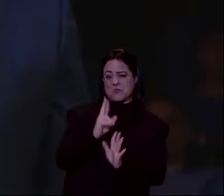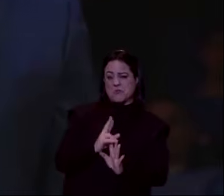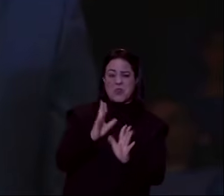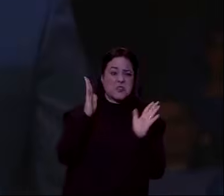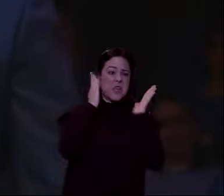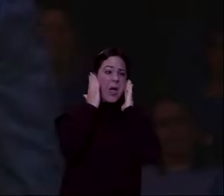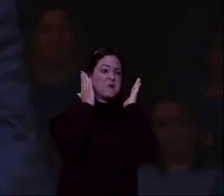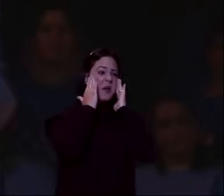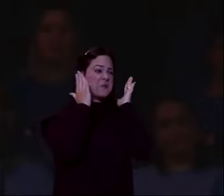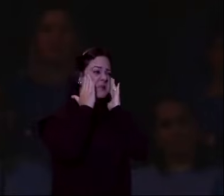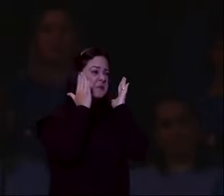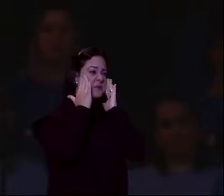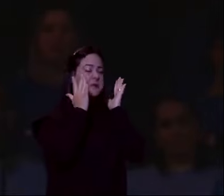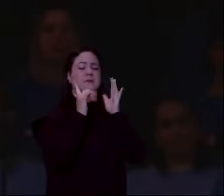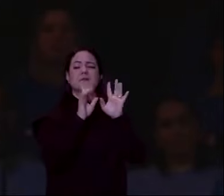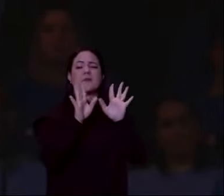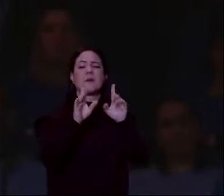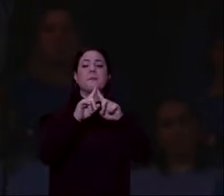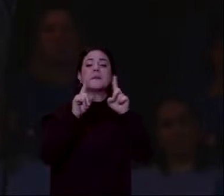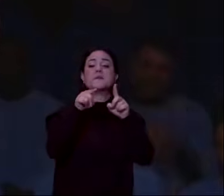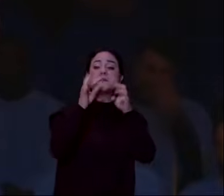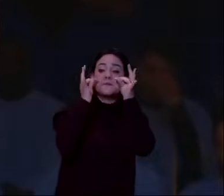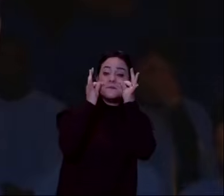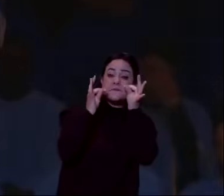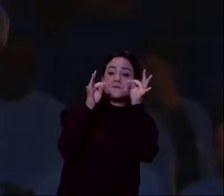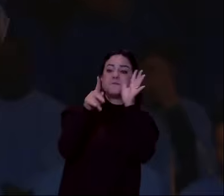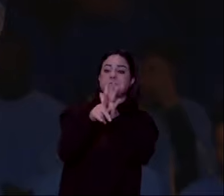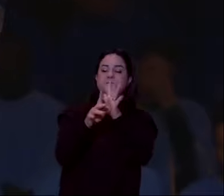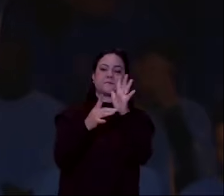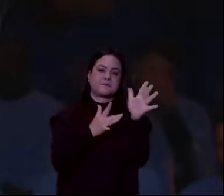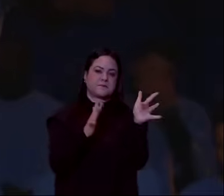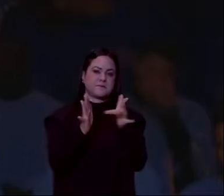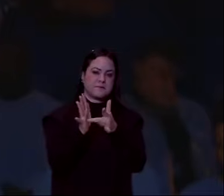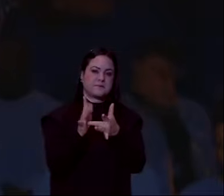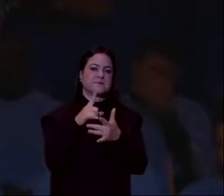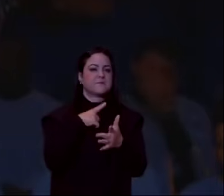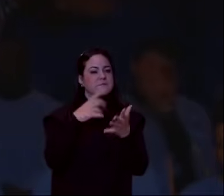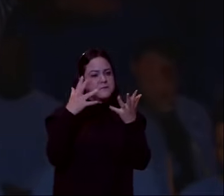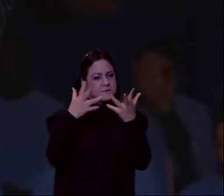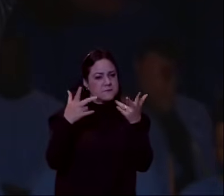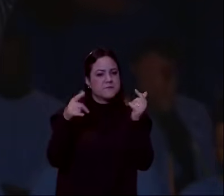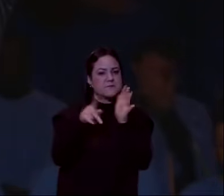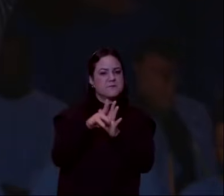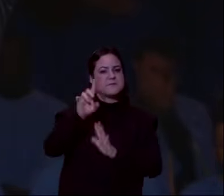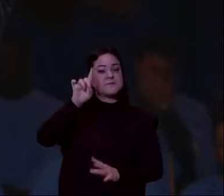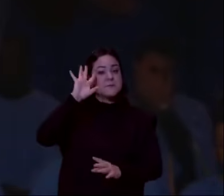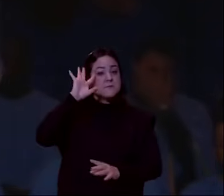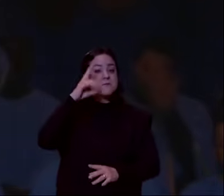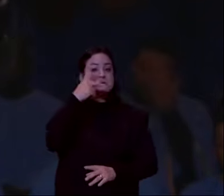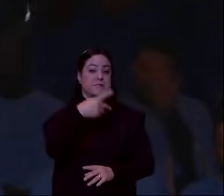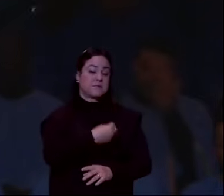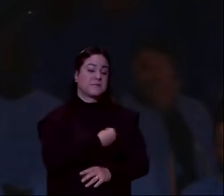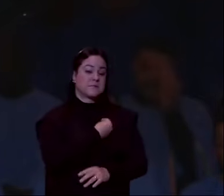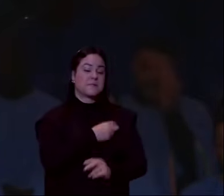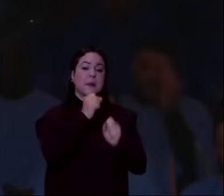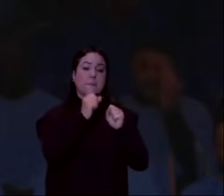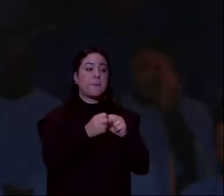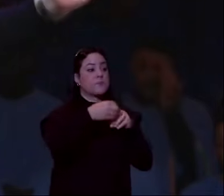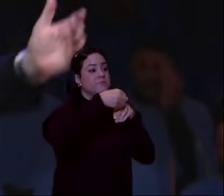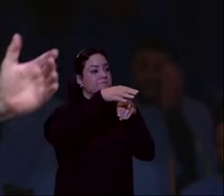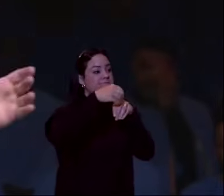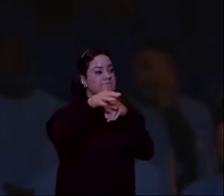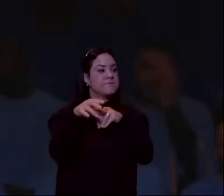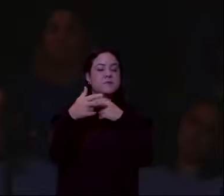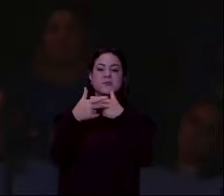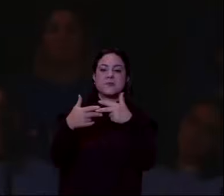respostas, mas que você é testemunha de Jesus, que algo tremendo de Deus aconteceu na sua vida e você pode compartilhar